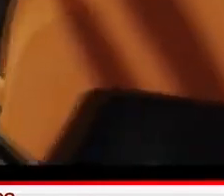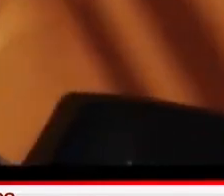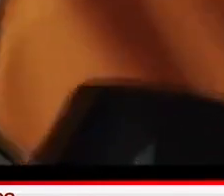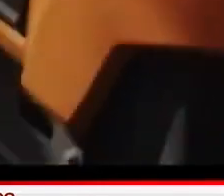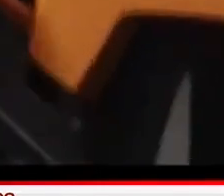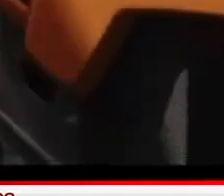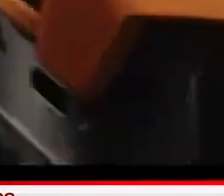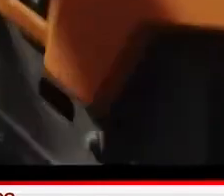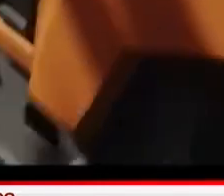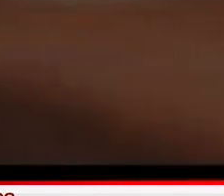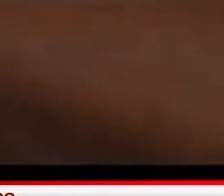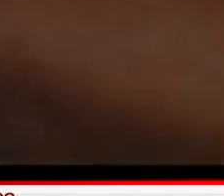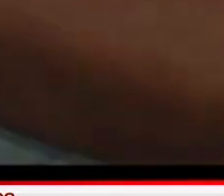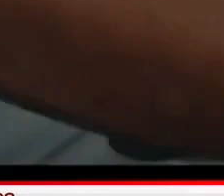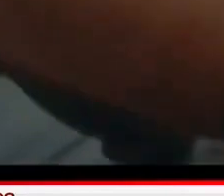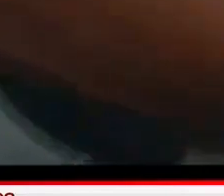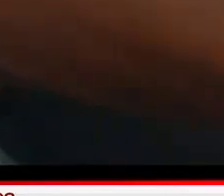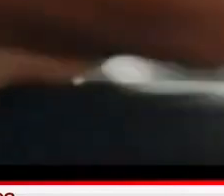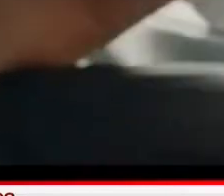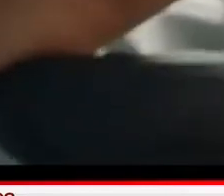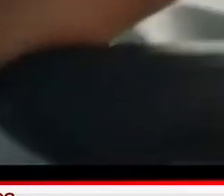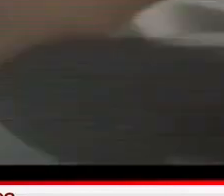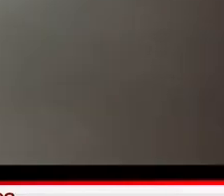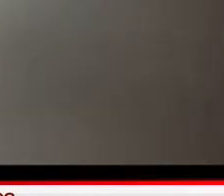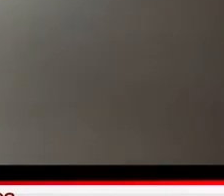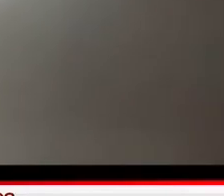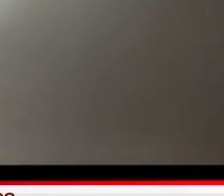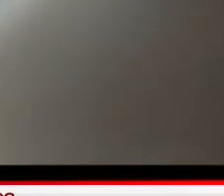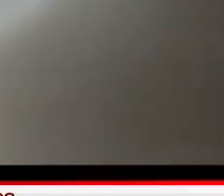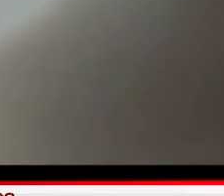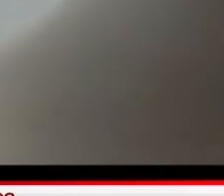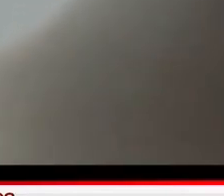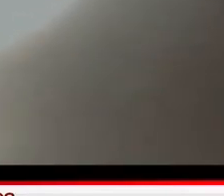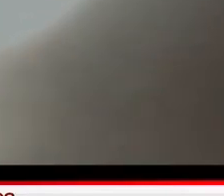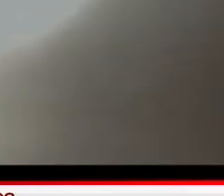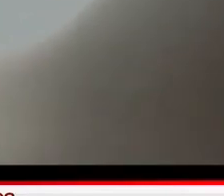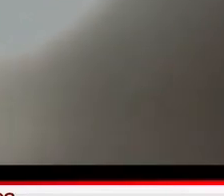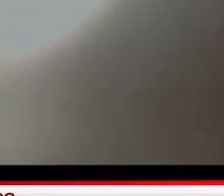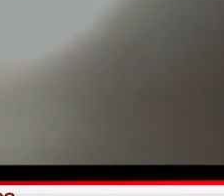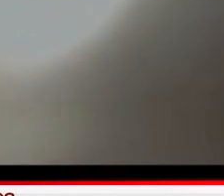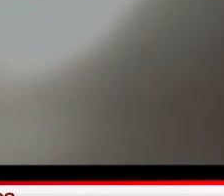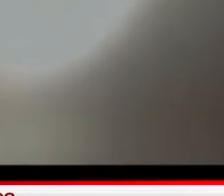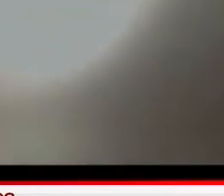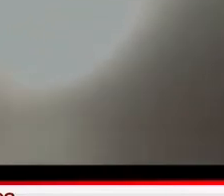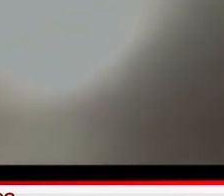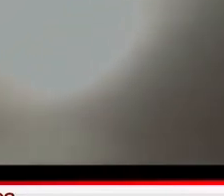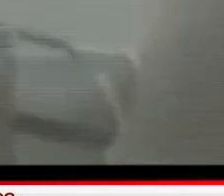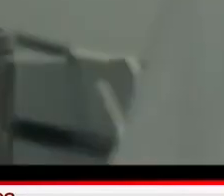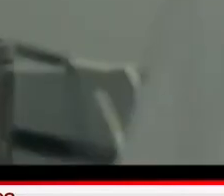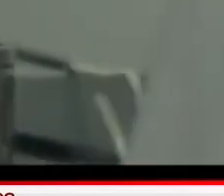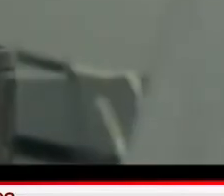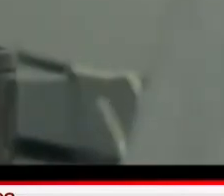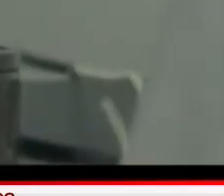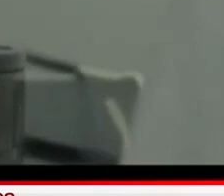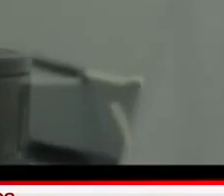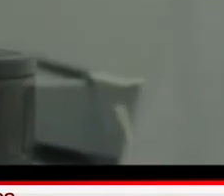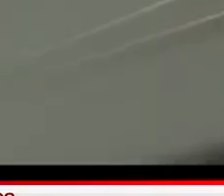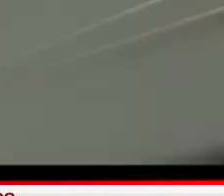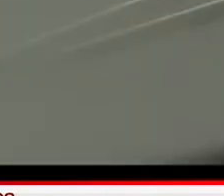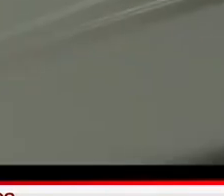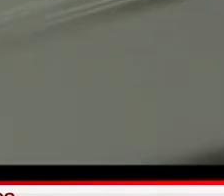agropecuária integrando uma rede de cooperação técnica e científica que gera conhecimento tecnologia